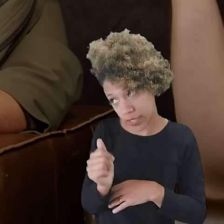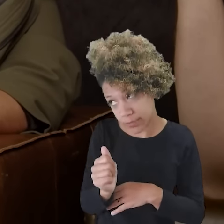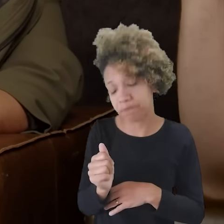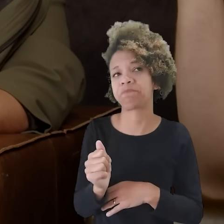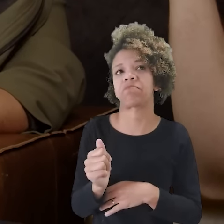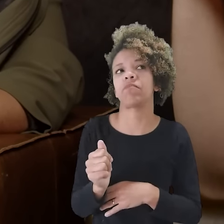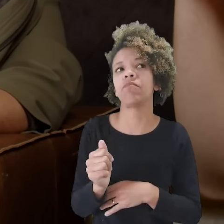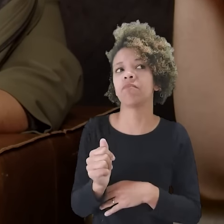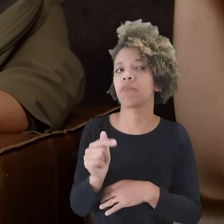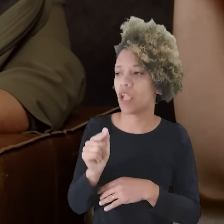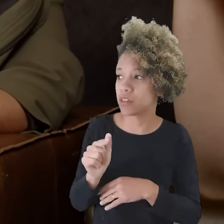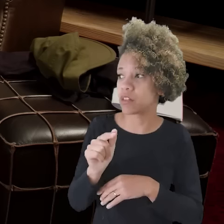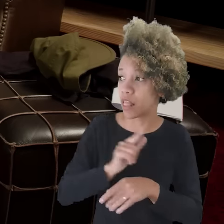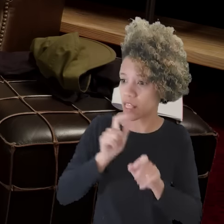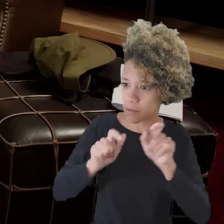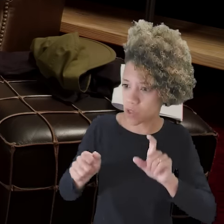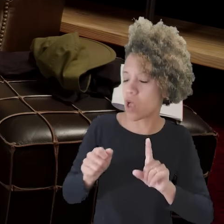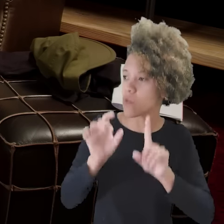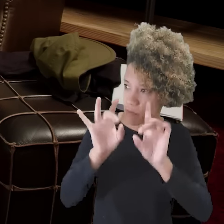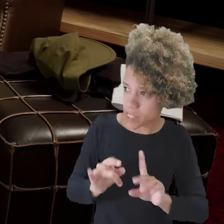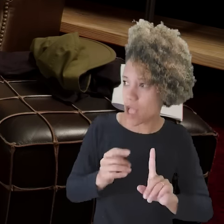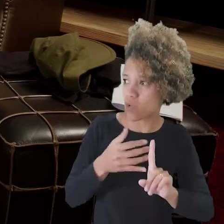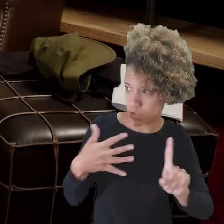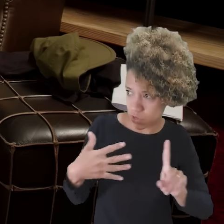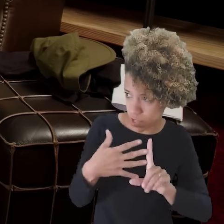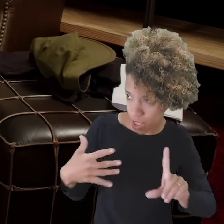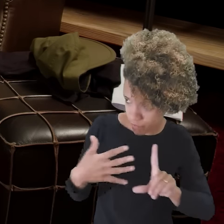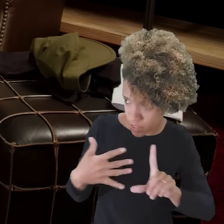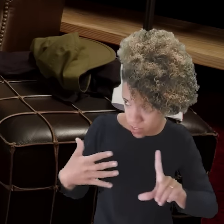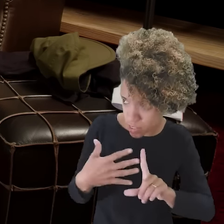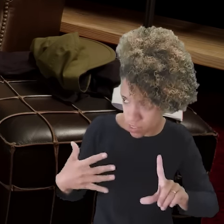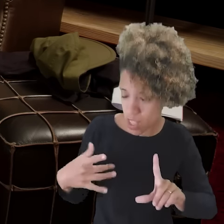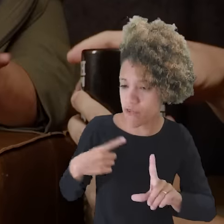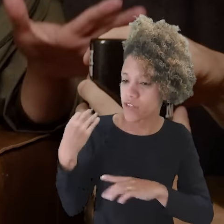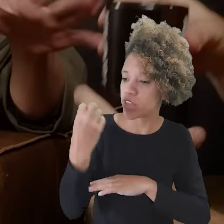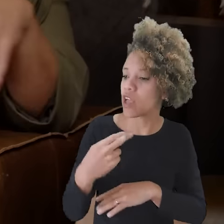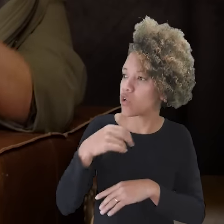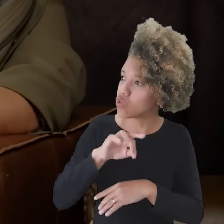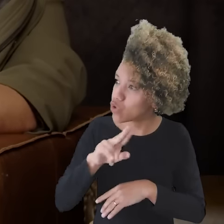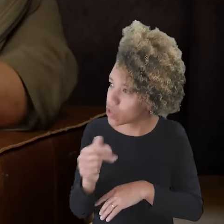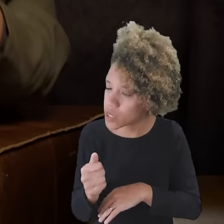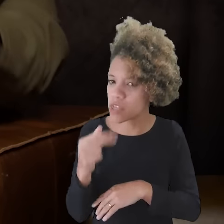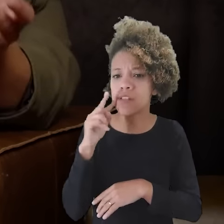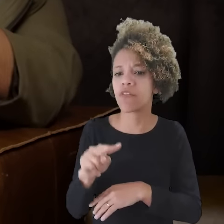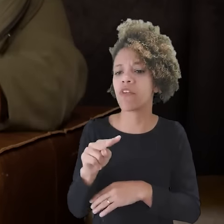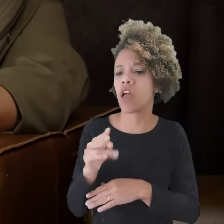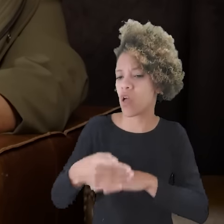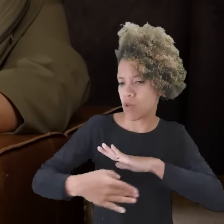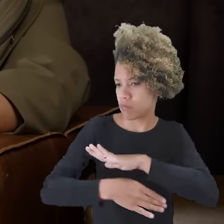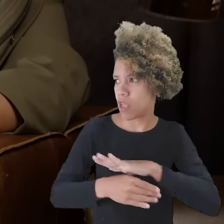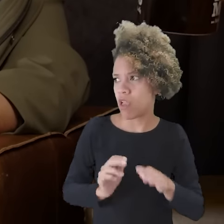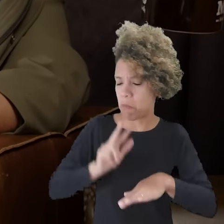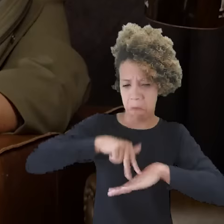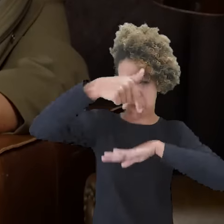até no no especial na Netflix inclusive assiste uma espécie na minha viagem para Noronha e noréia você vê os tubarões lá e a galera pula no meio